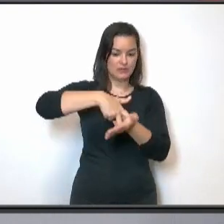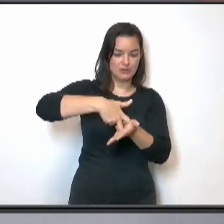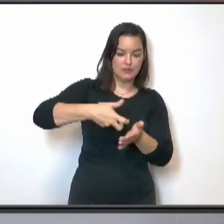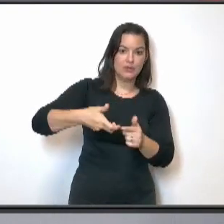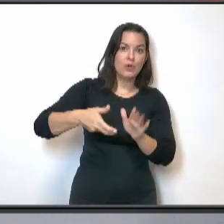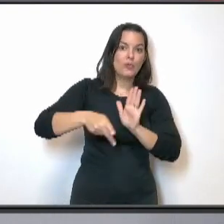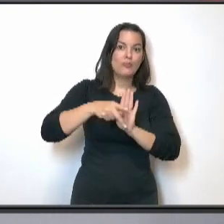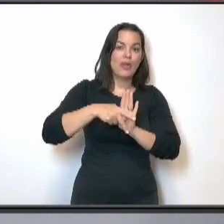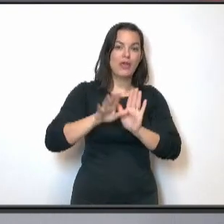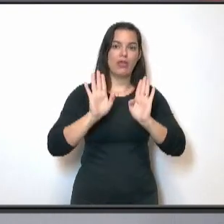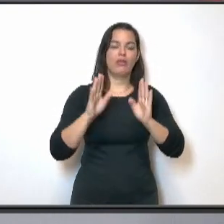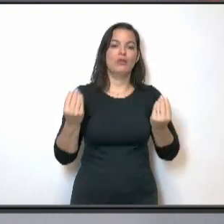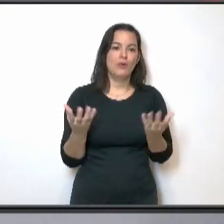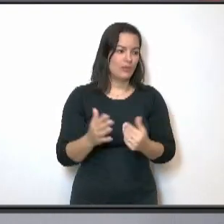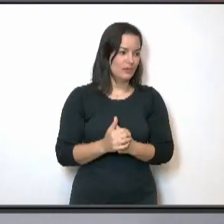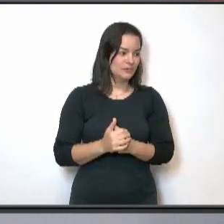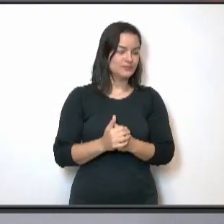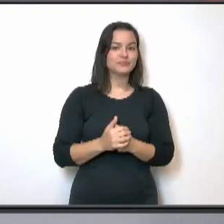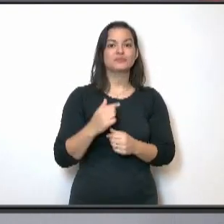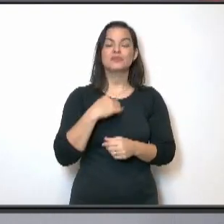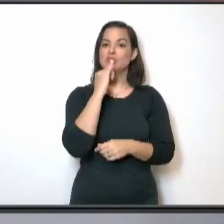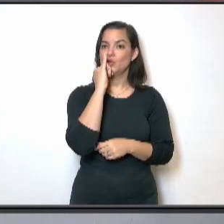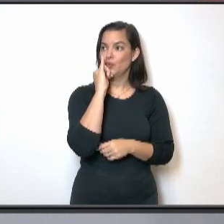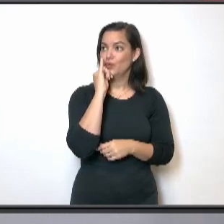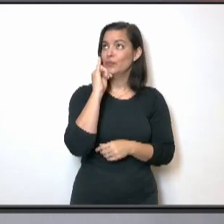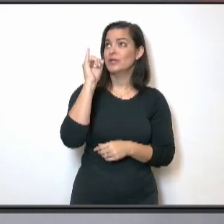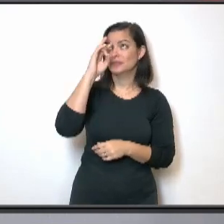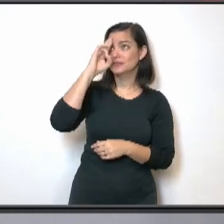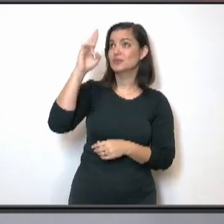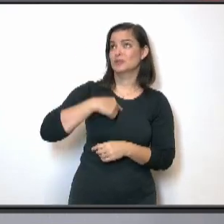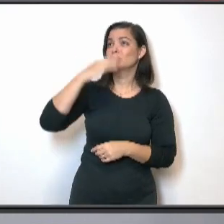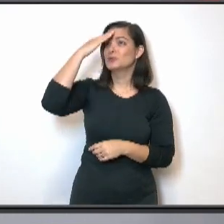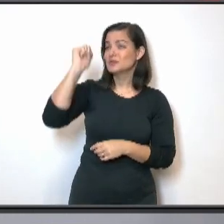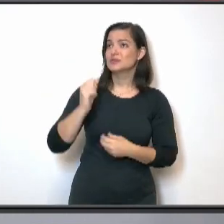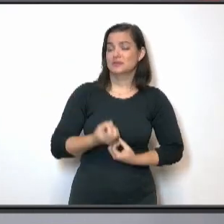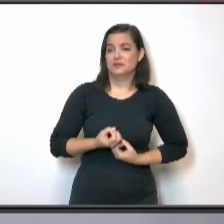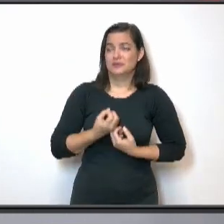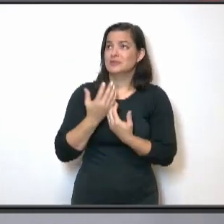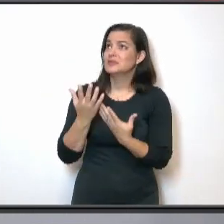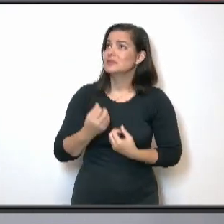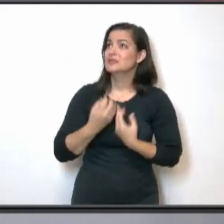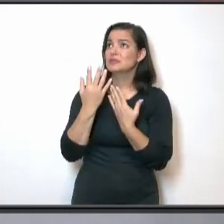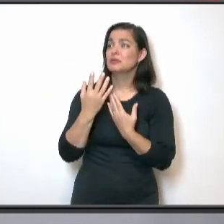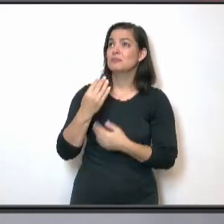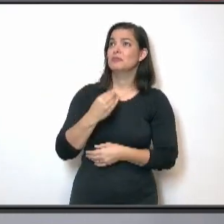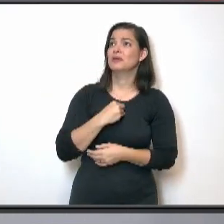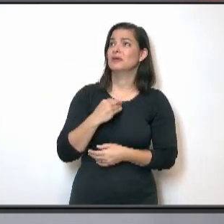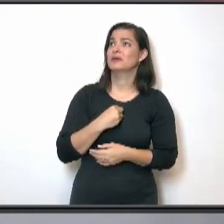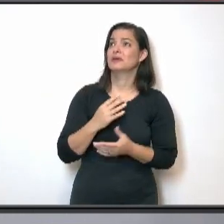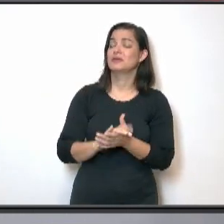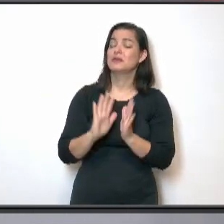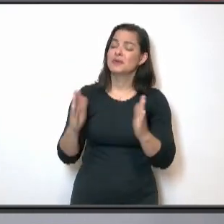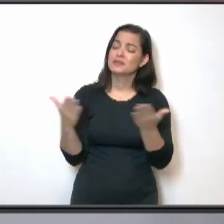assim para Deus, Senhor, eu sei que é para eu confessar pecado, mas hoje eu preciso fazer um pedido. É